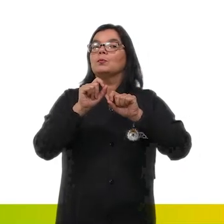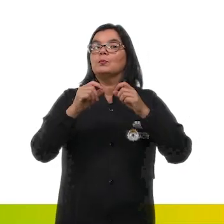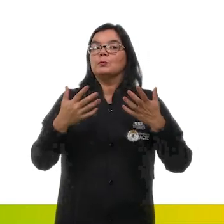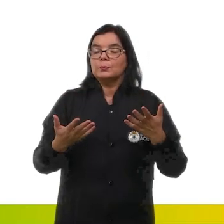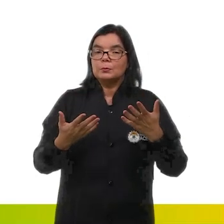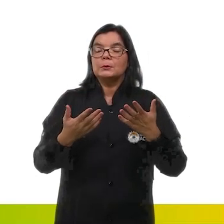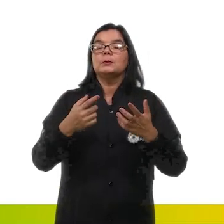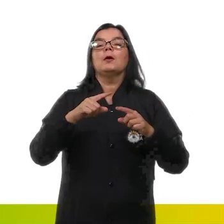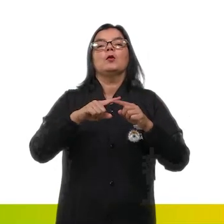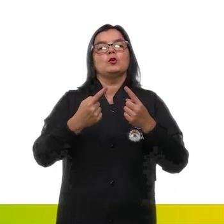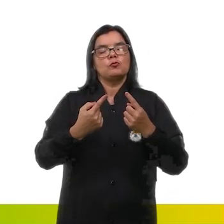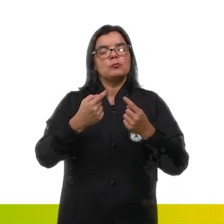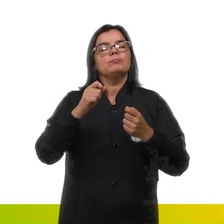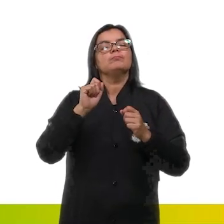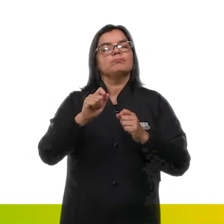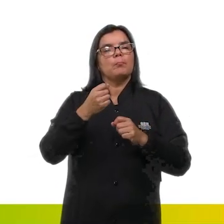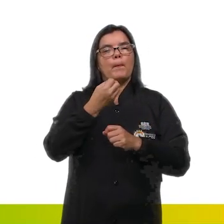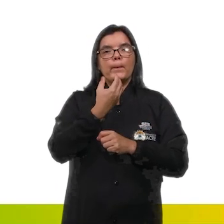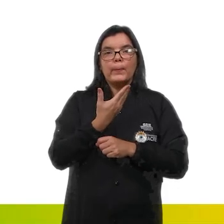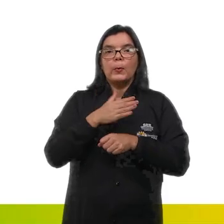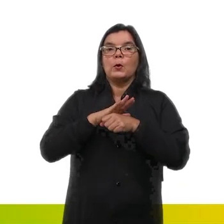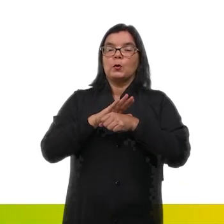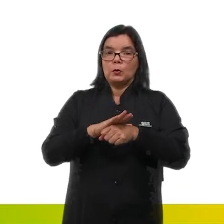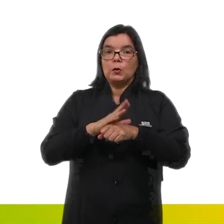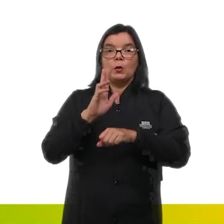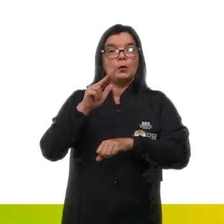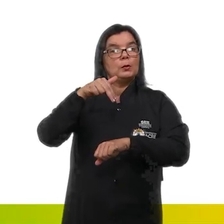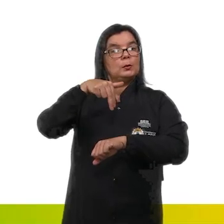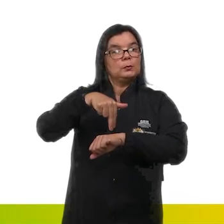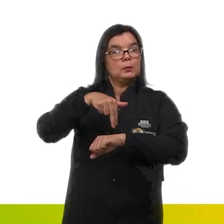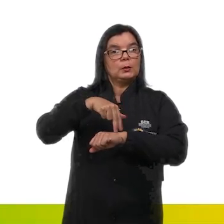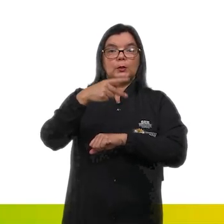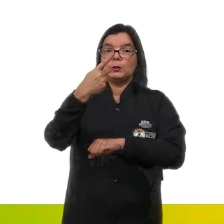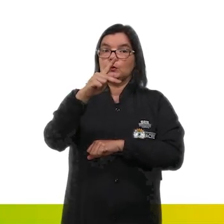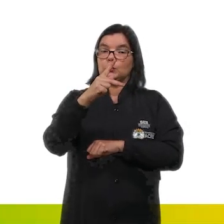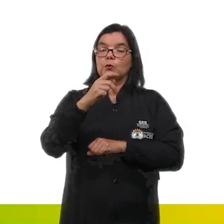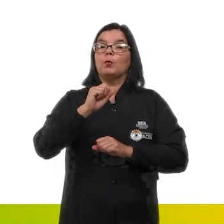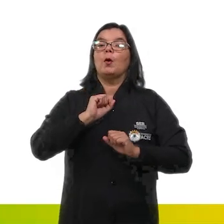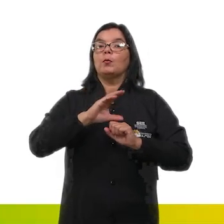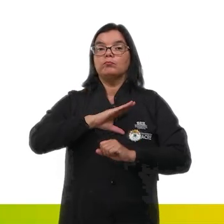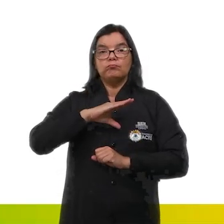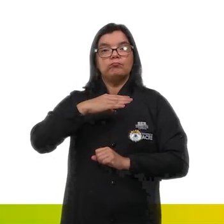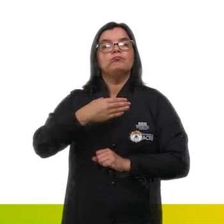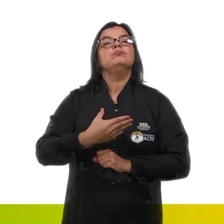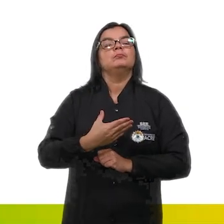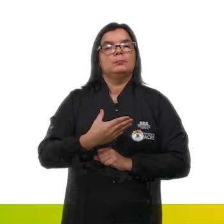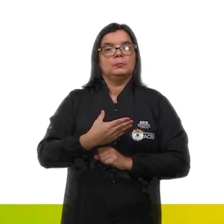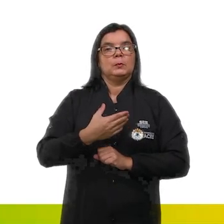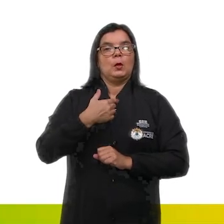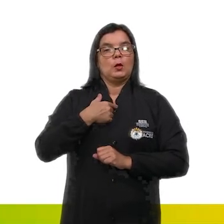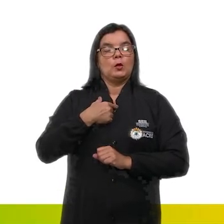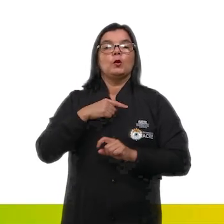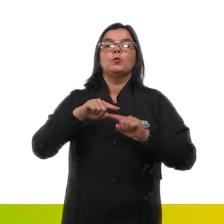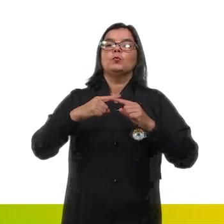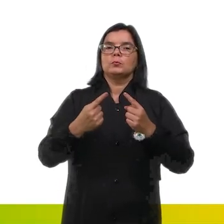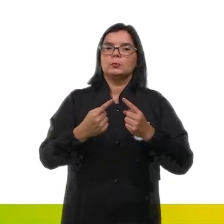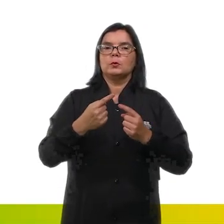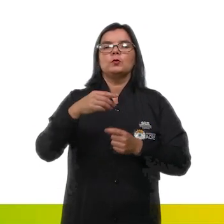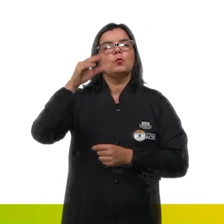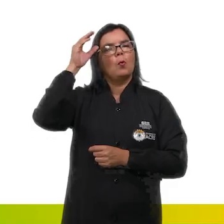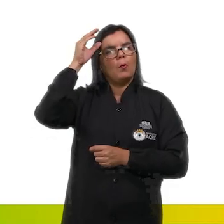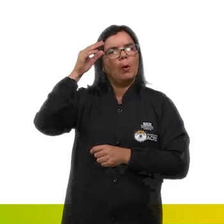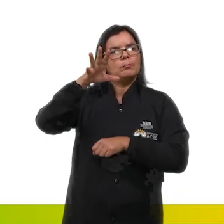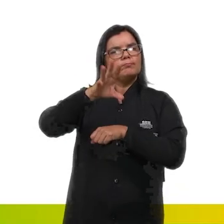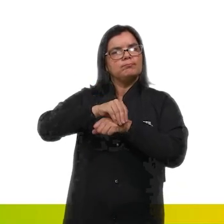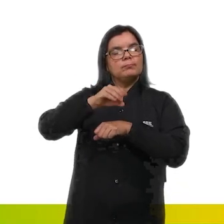Um recurso ergogênico também. O protagonismo, que é a sua ação de se colocar à frente com autoconhecimento